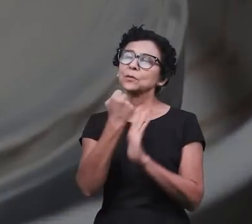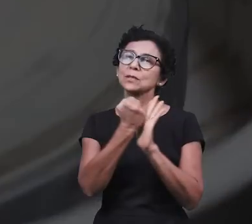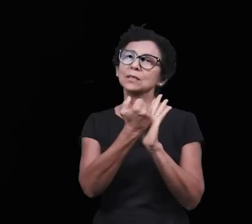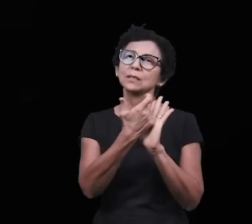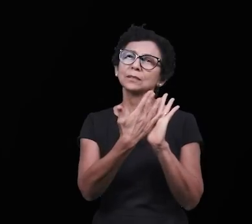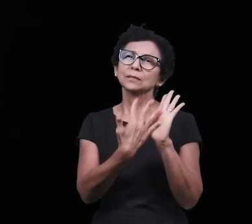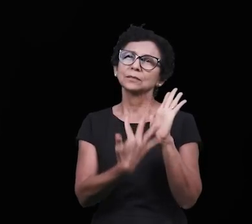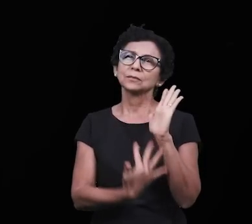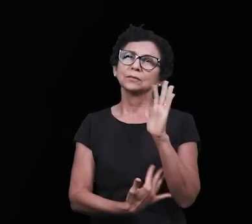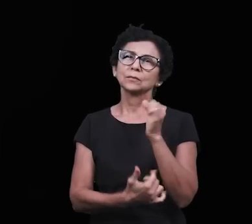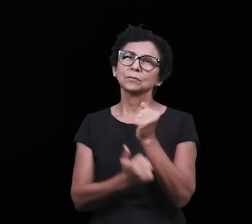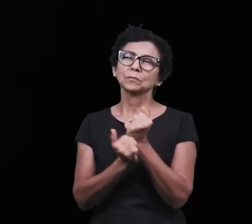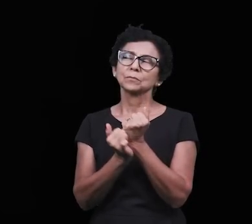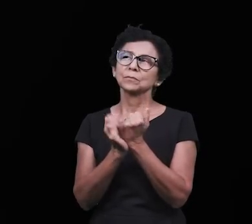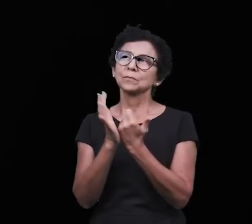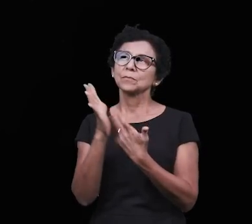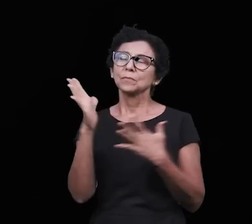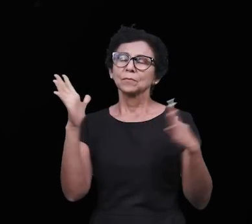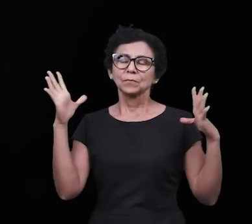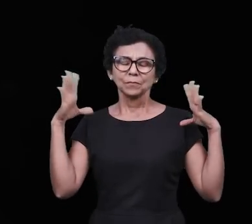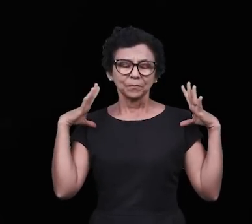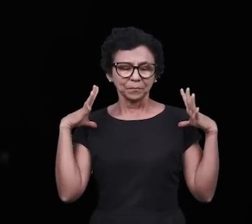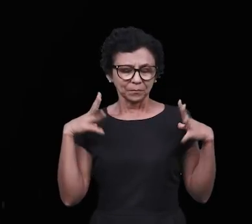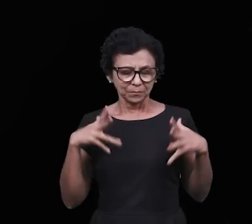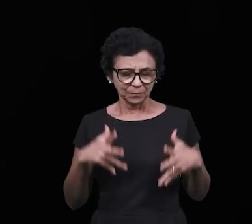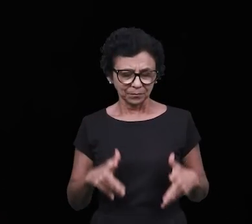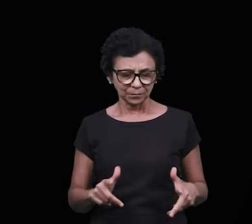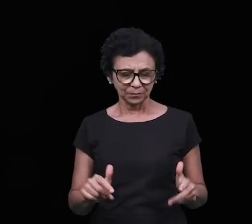novo, derrama o sangue de Jesus